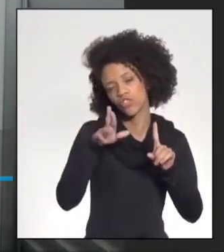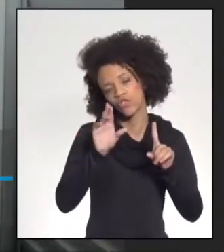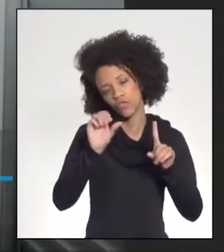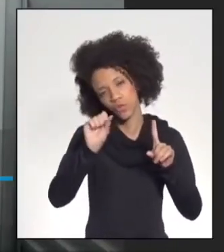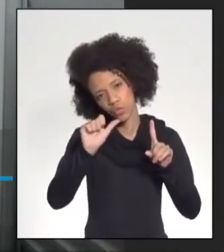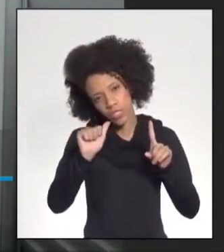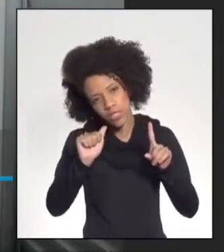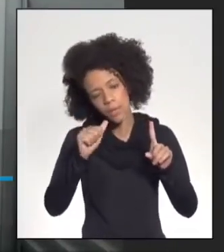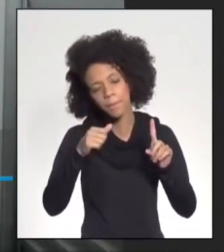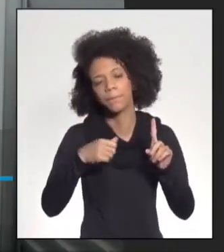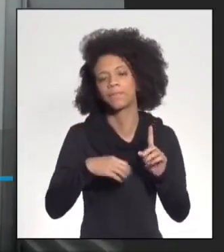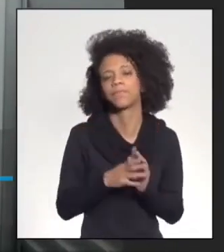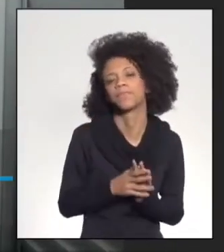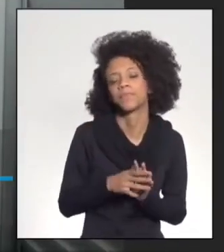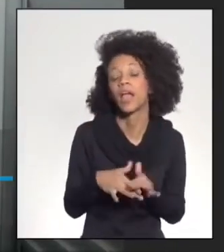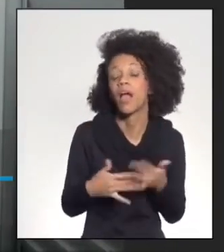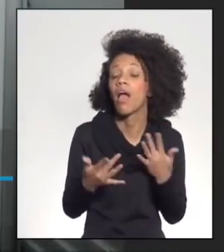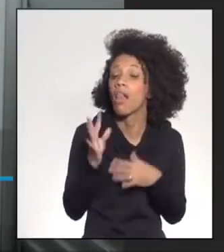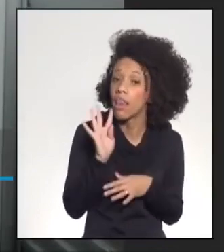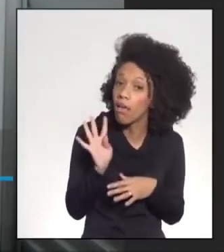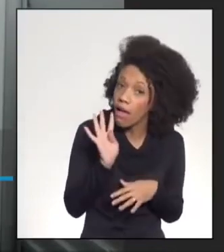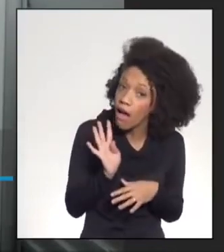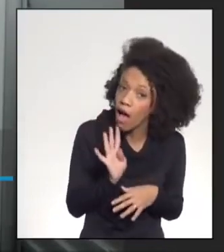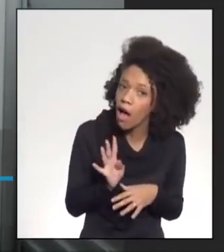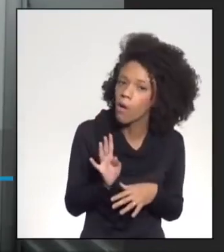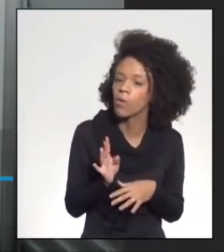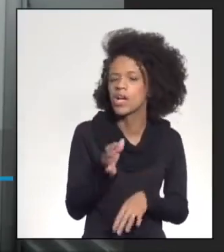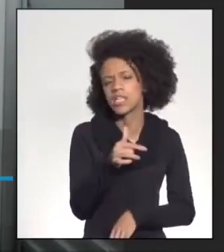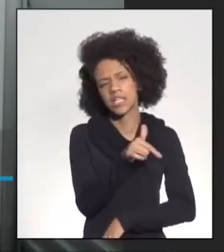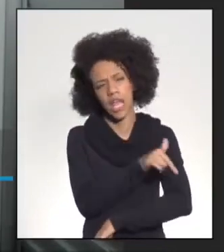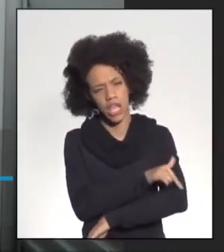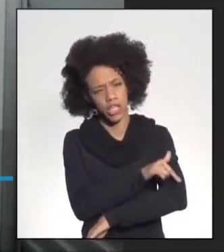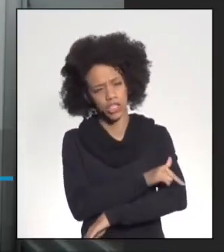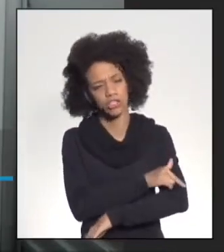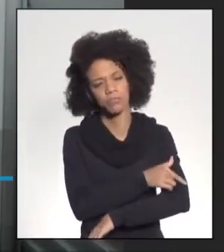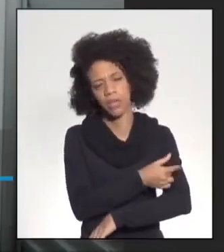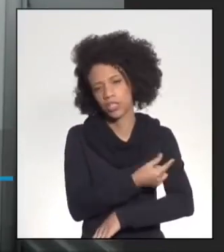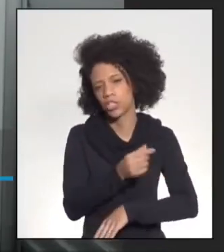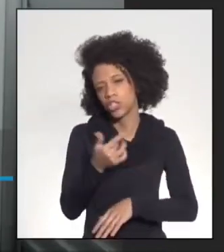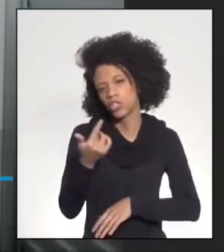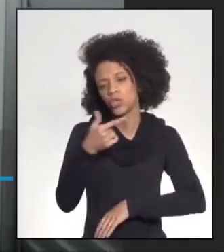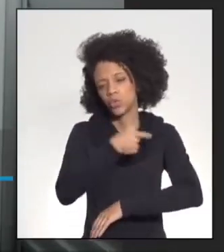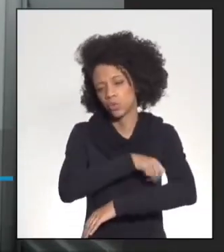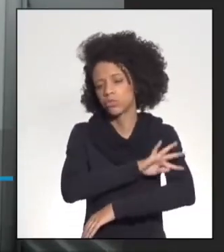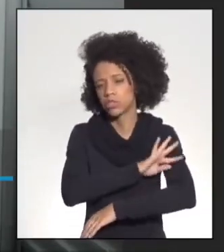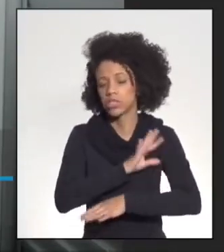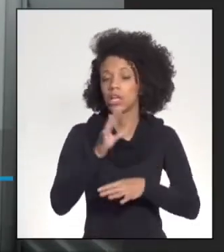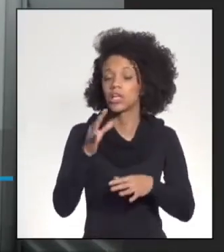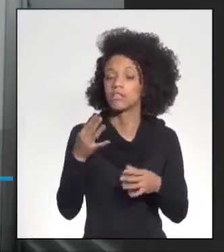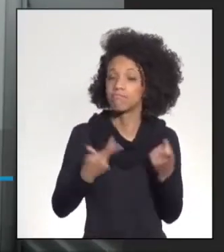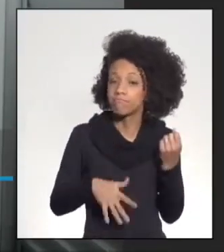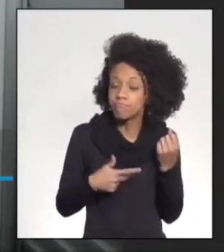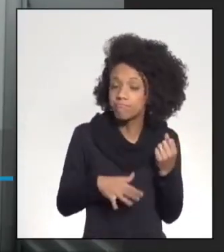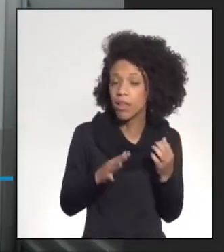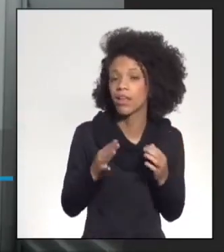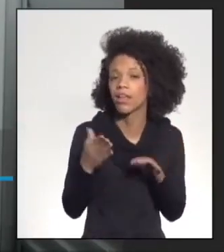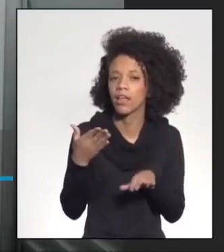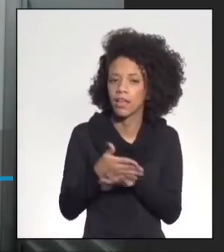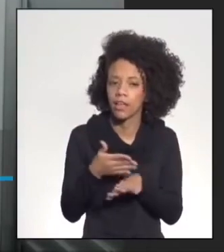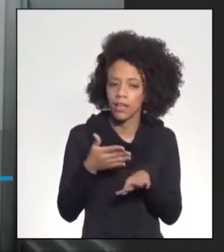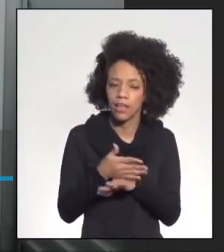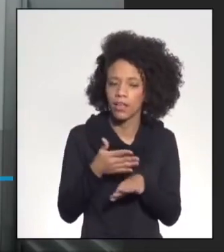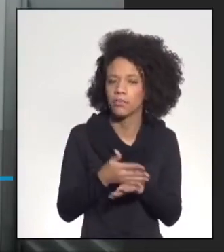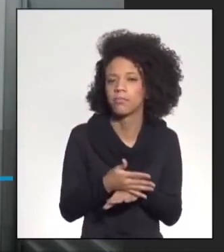legal, eu sei que tem bastante gente, tanto no 7º ano como em outras séries, que toca instrumento musical e participa dessa